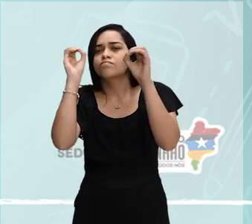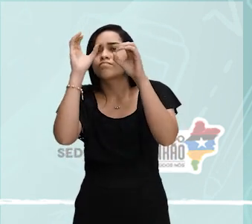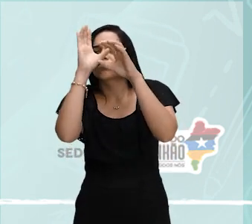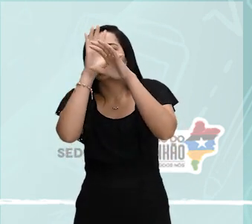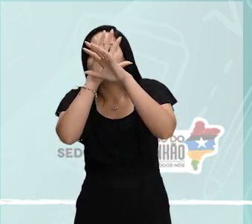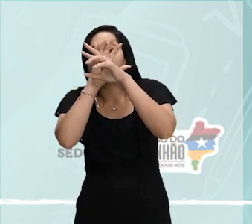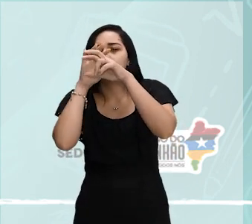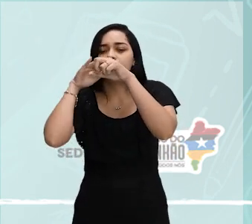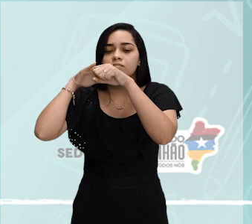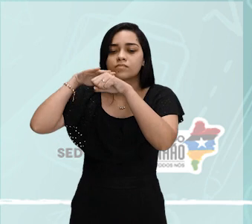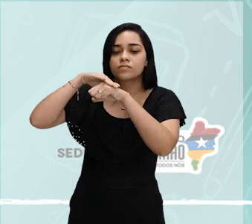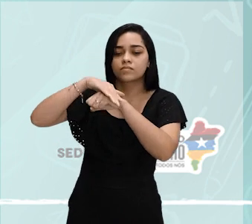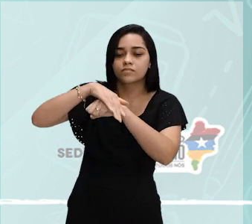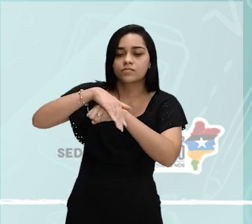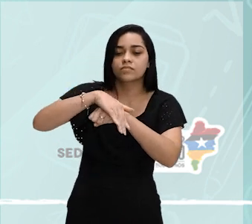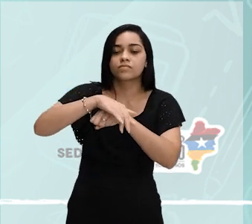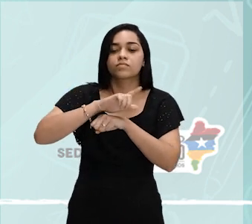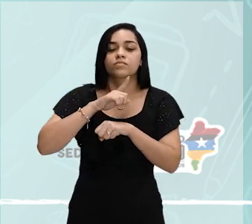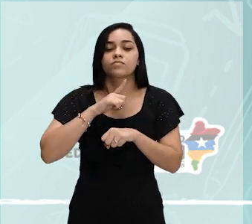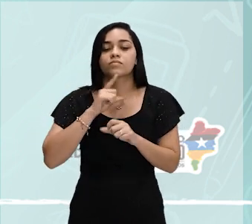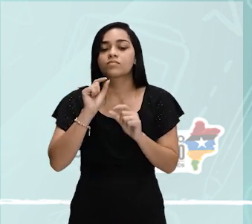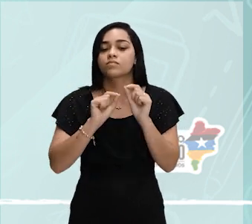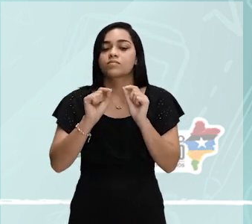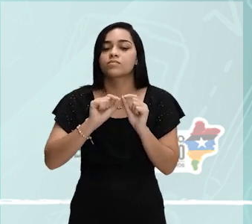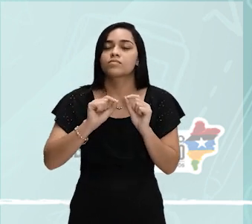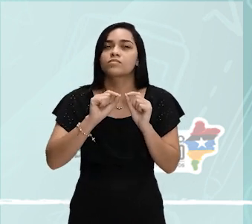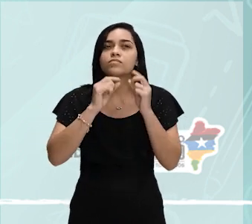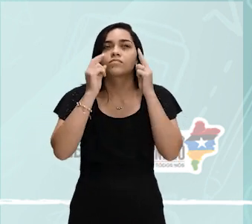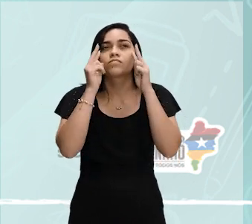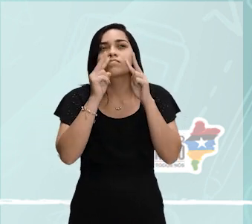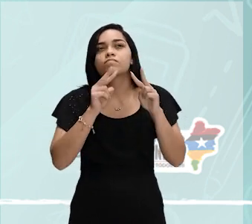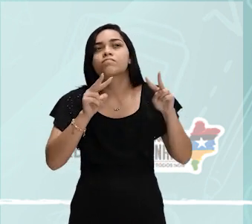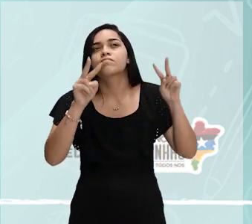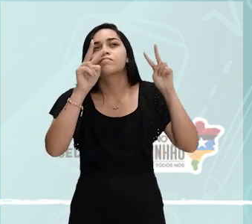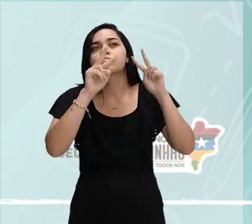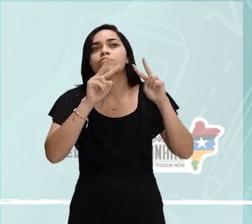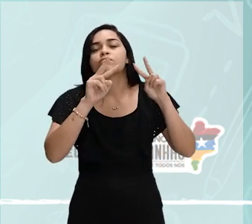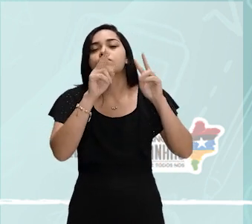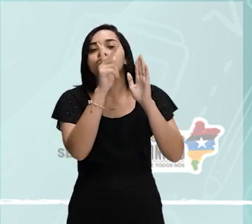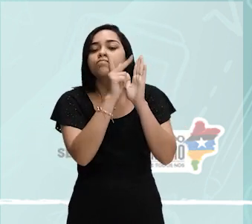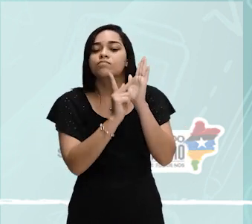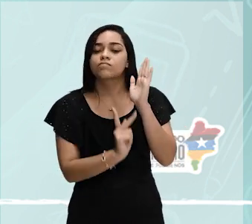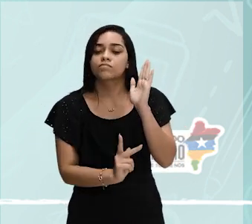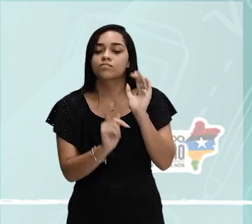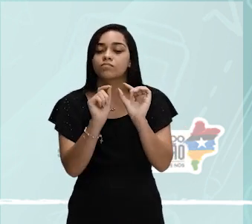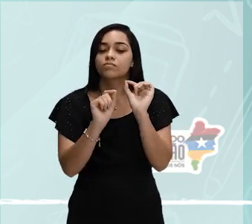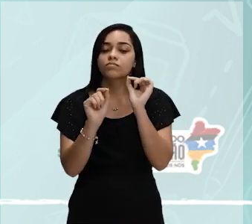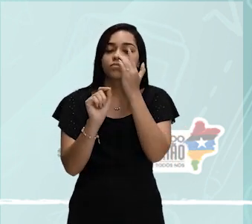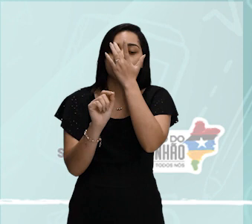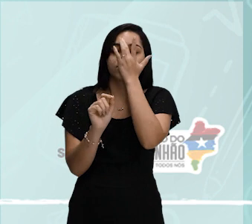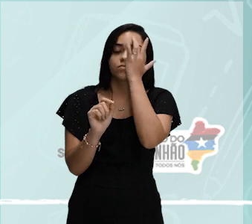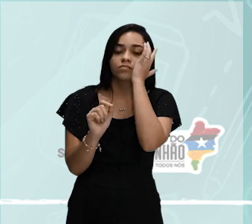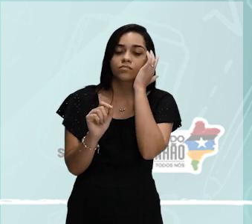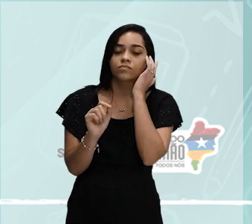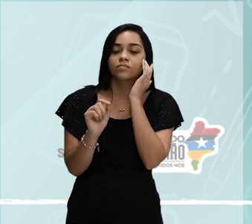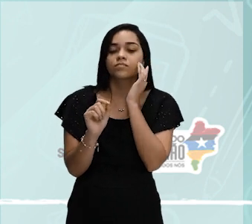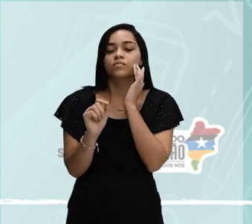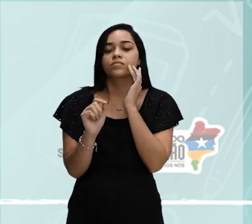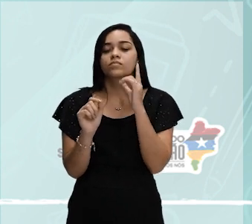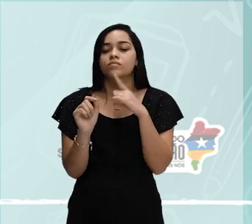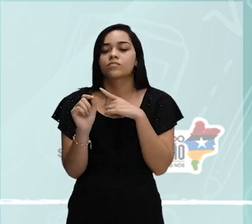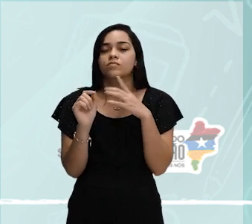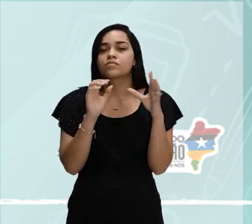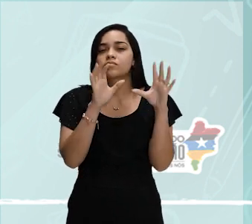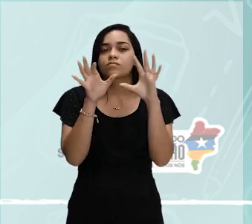devaneio, propicia em suave estado de contemplação poética, dentro do qual o ser se encontra